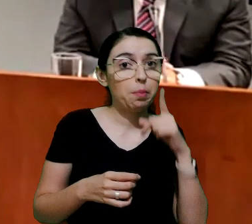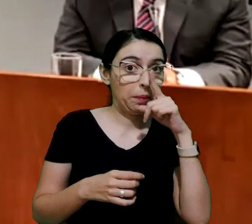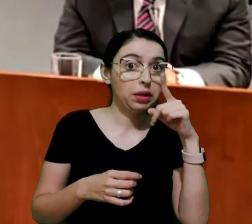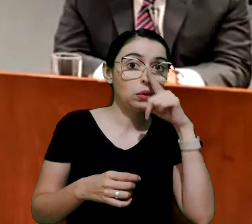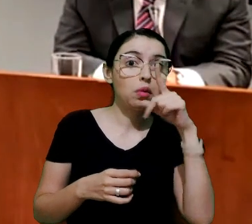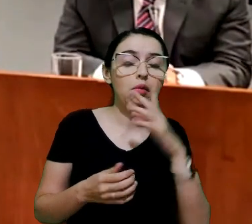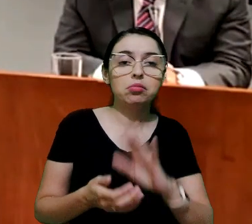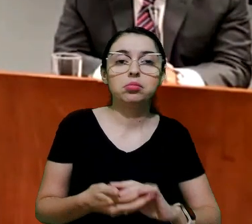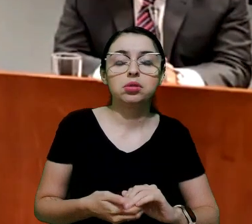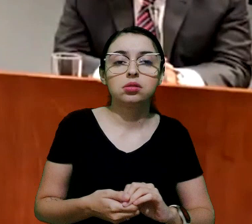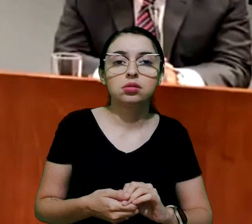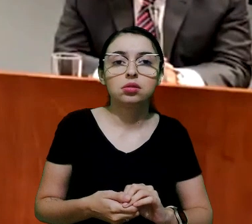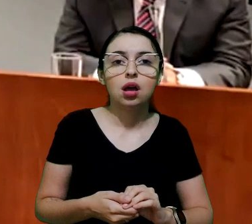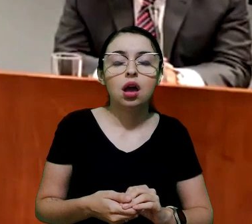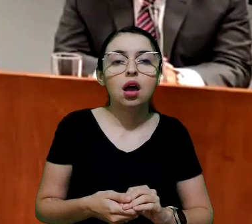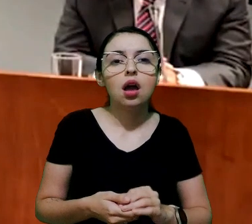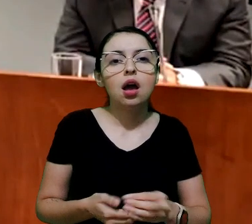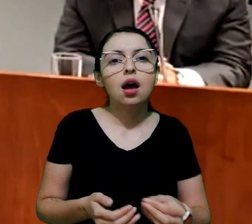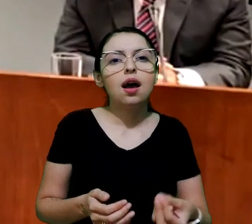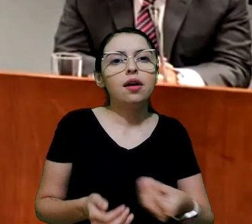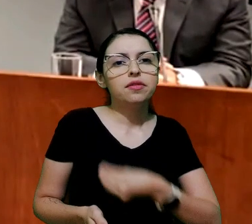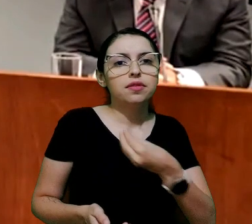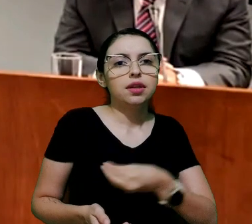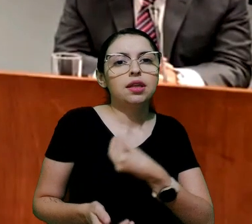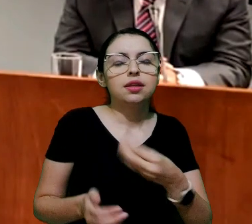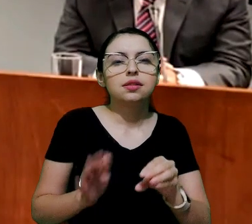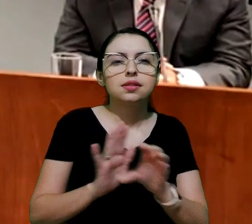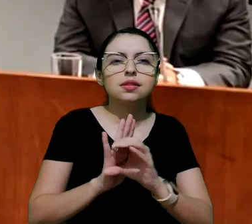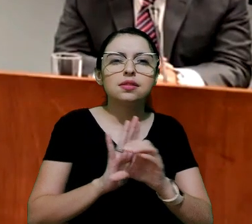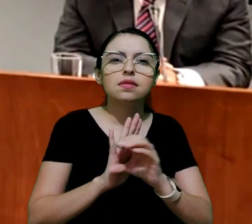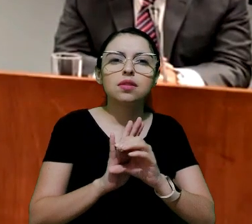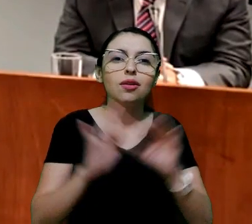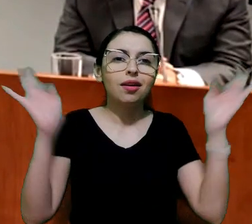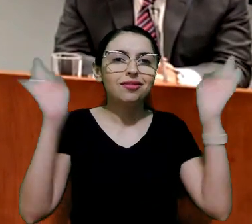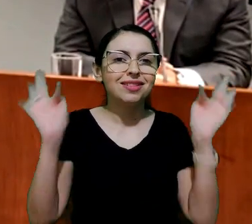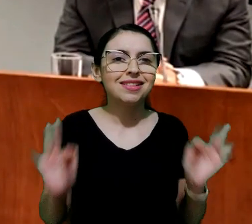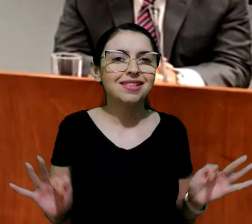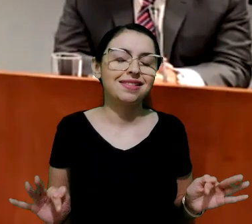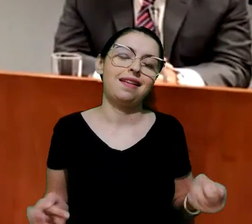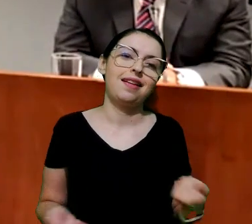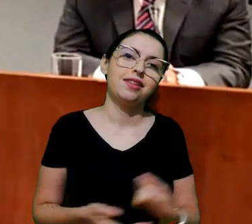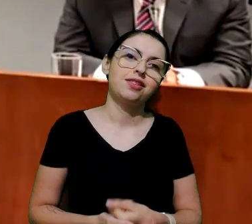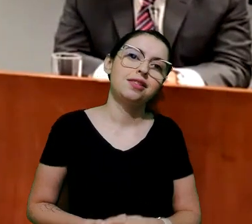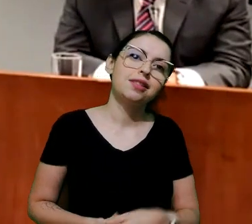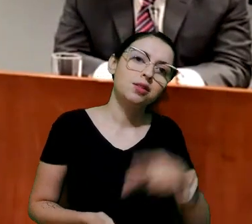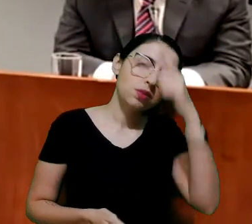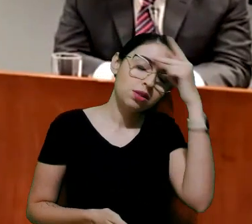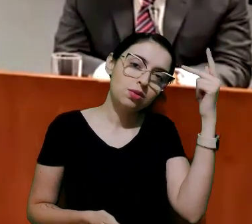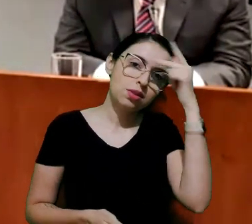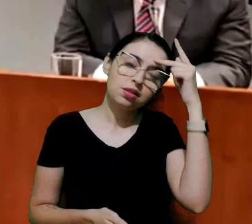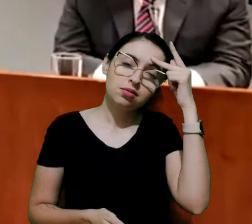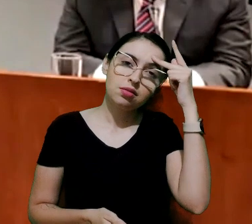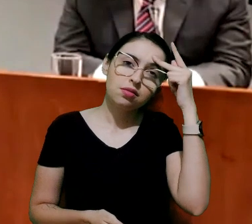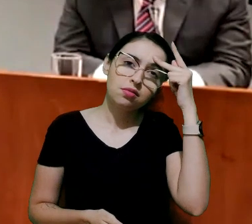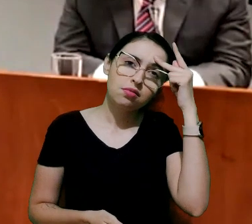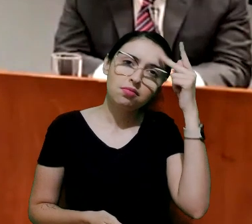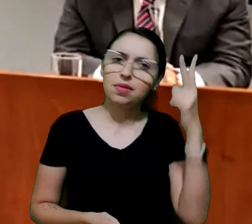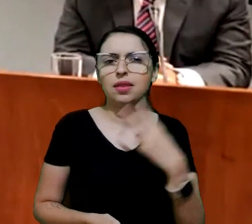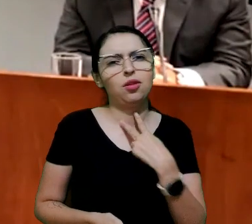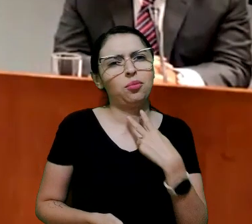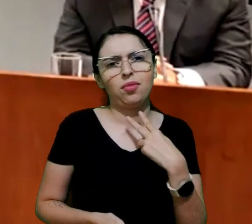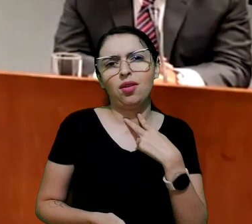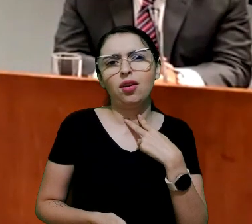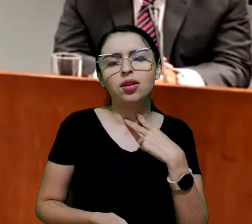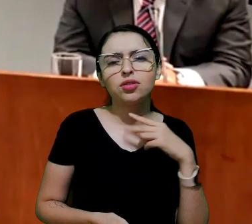completamente. E que são armadilhas. Então, a vida civil, a felicidade